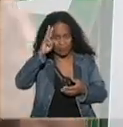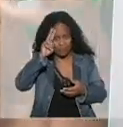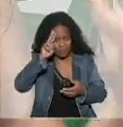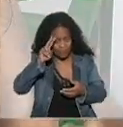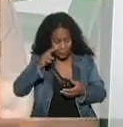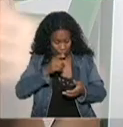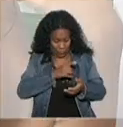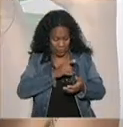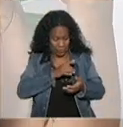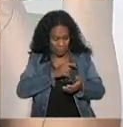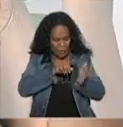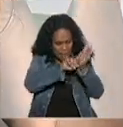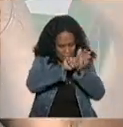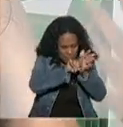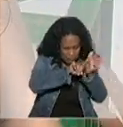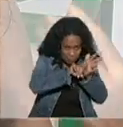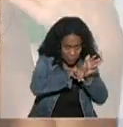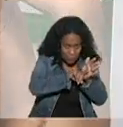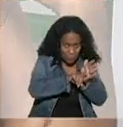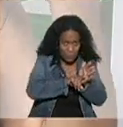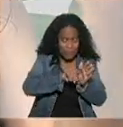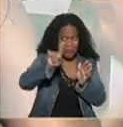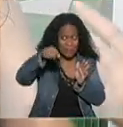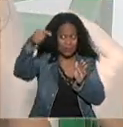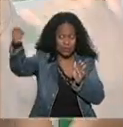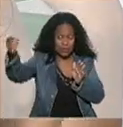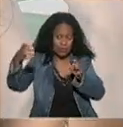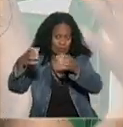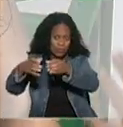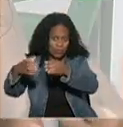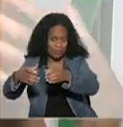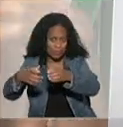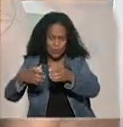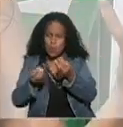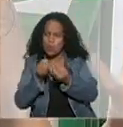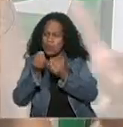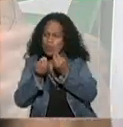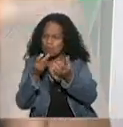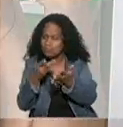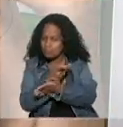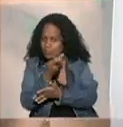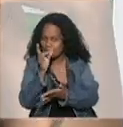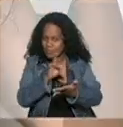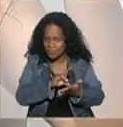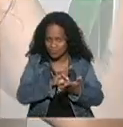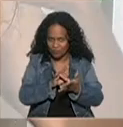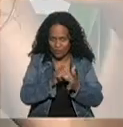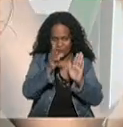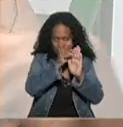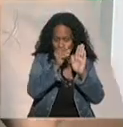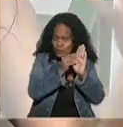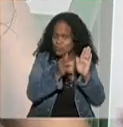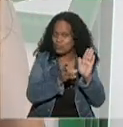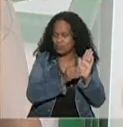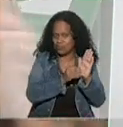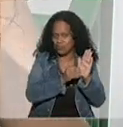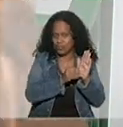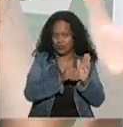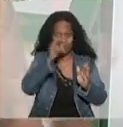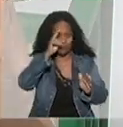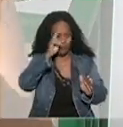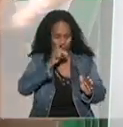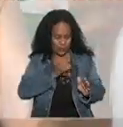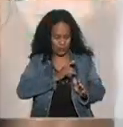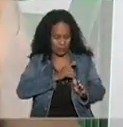se dava o mistério. A gente fez um projeto de leituras de terror e tal. Porque é aquela coisa, né? Não tá no conteúdo, é